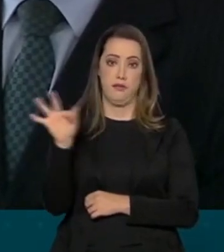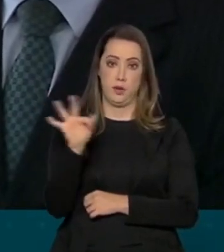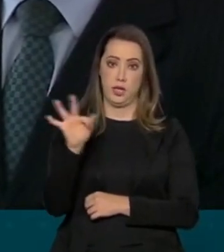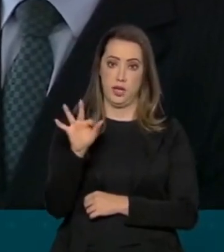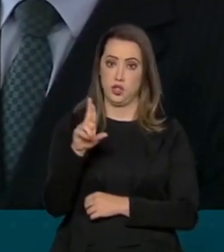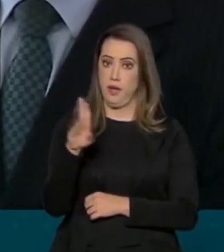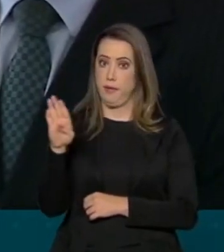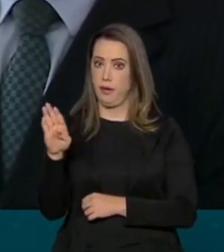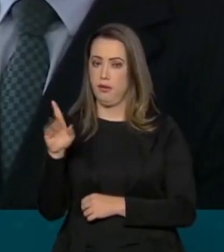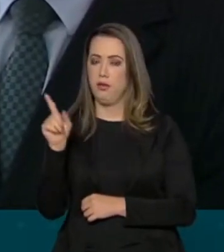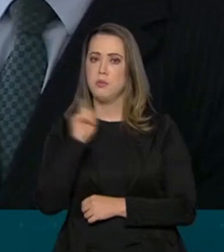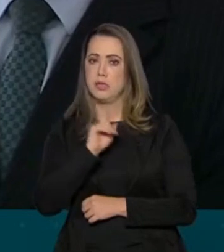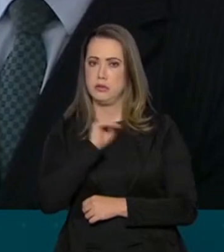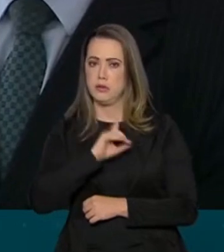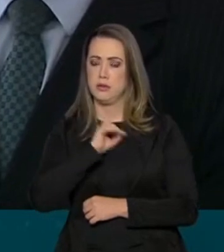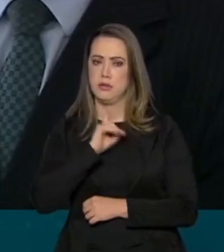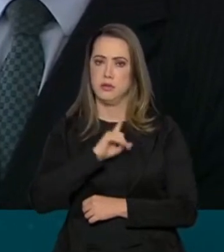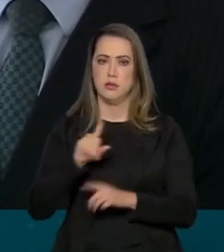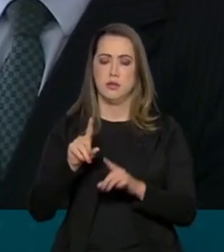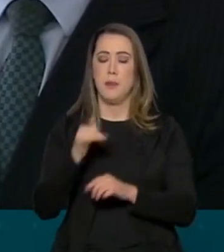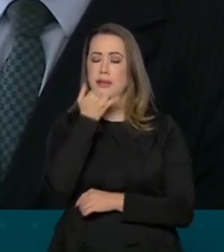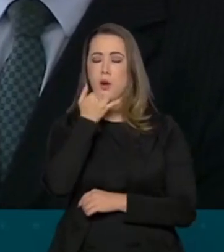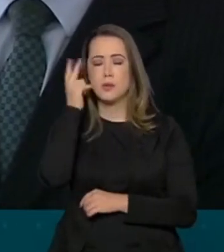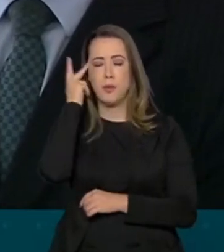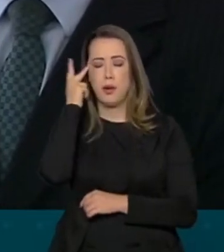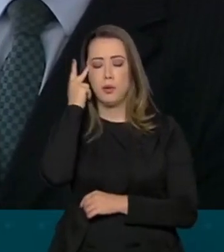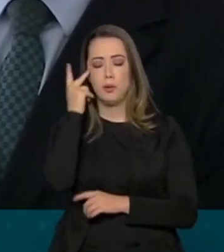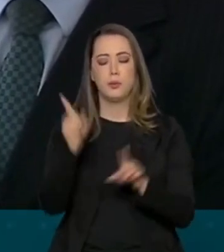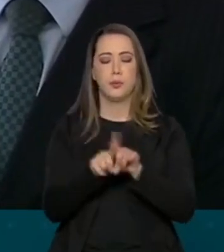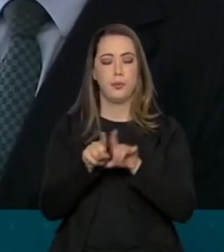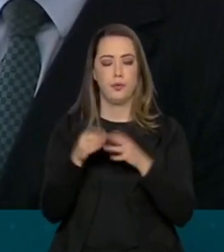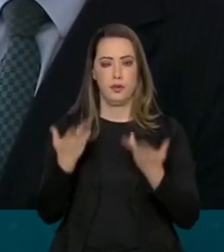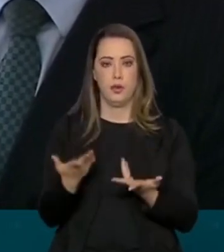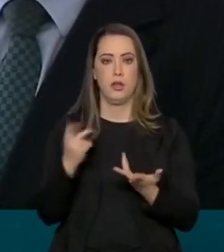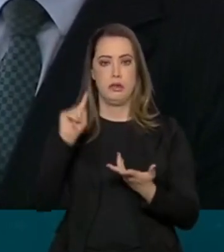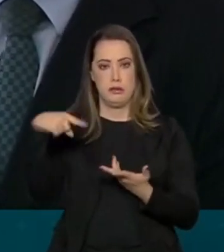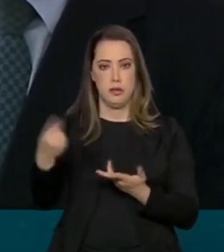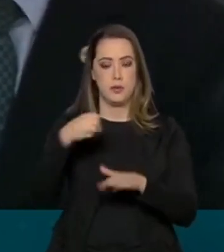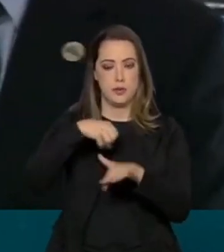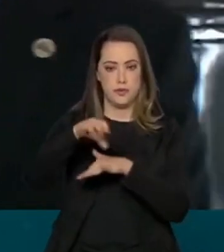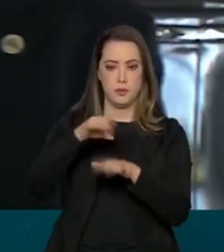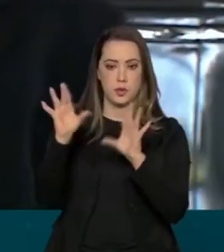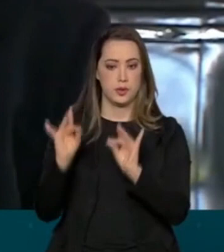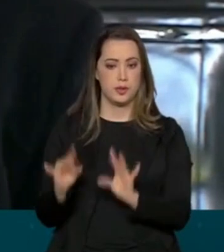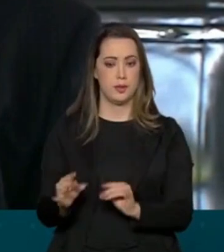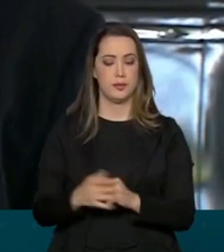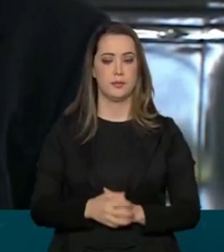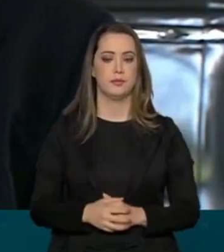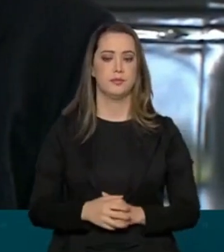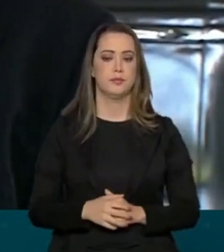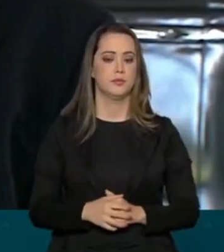tem outros parceiros, mas essa vacina então já deu entrada aqui. Depois eu passo os dados inteiros sobre isso. O governo está usando algum nome